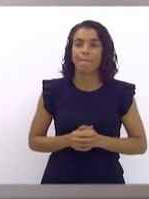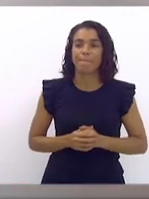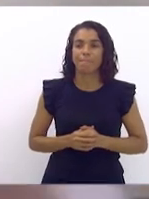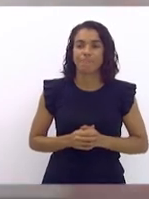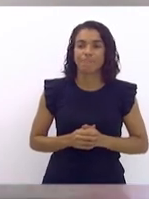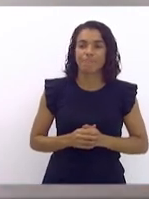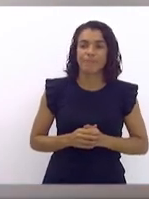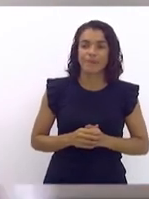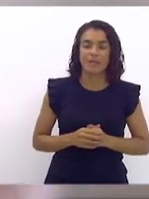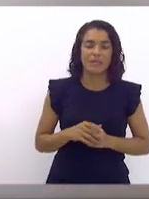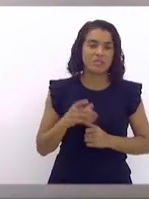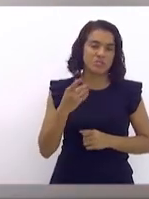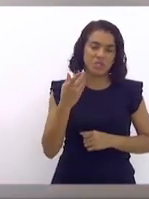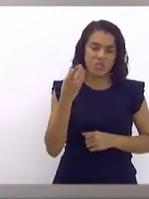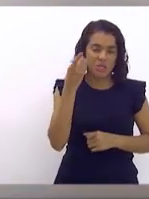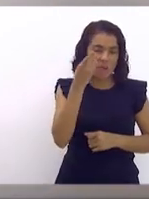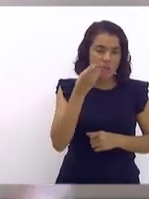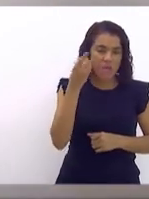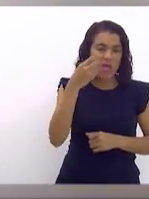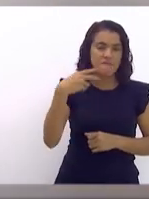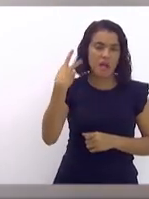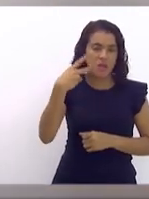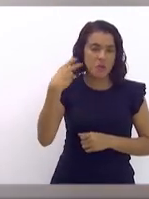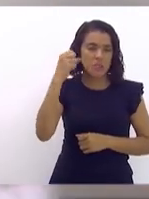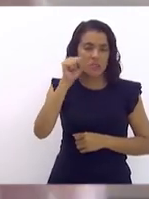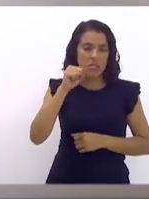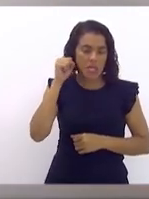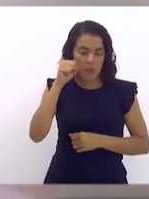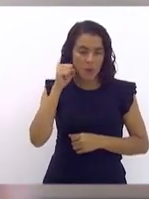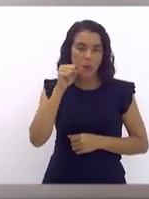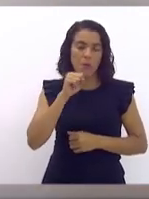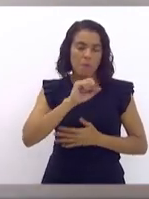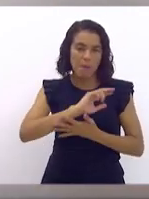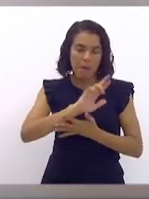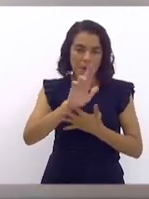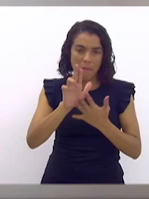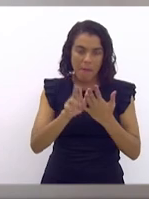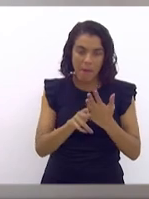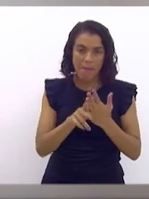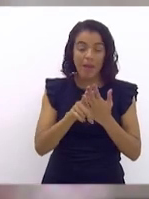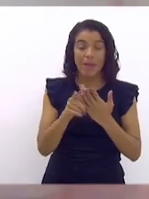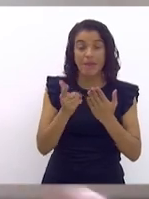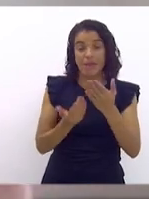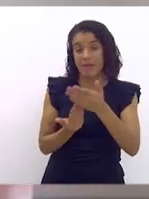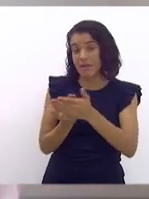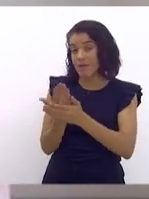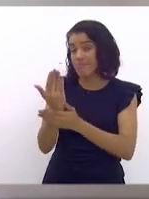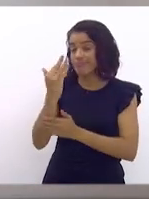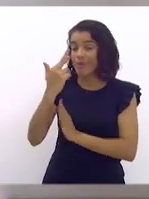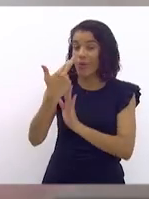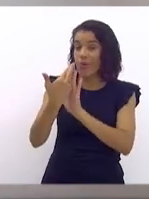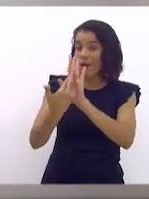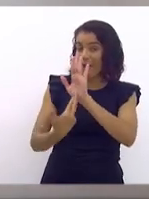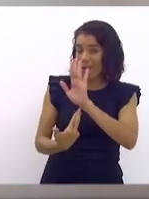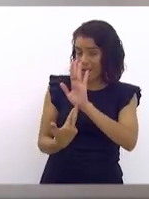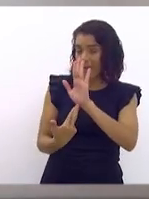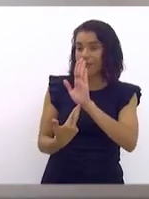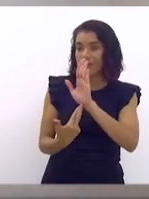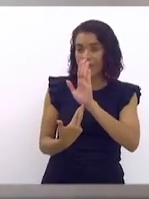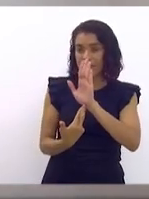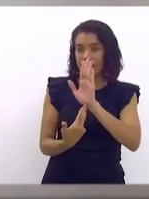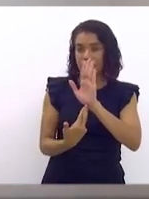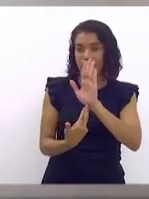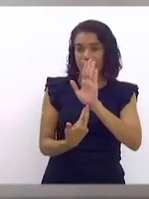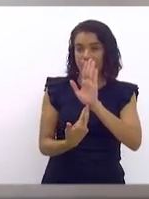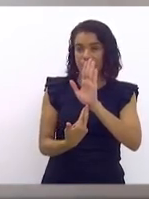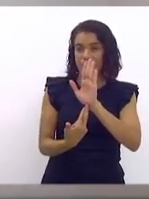de mandatárias, né, de políticas durante um tempo e extraíram relatórios a partir dessas do que aparecia de violência